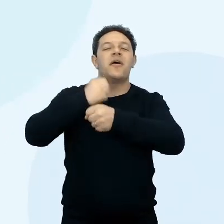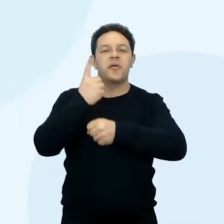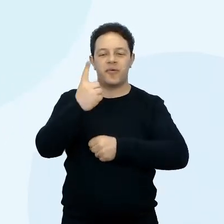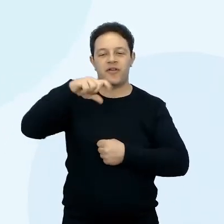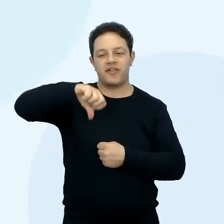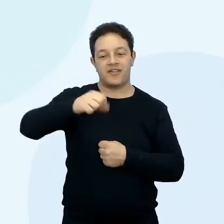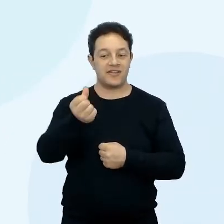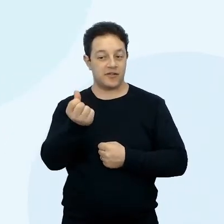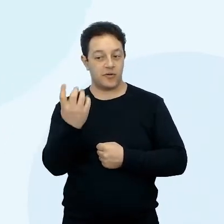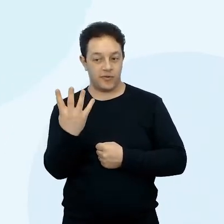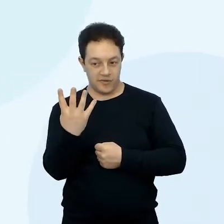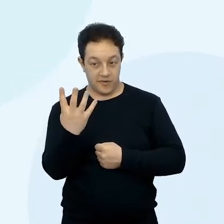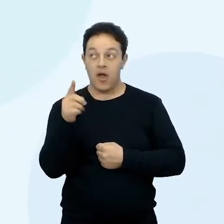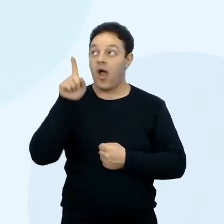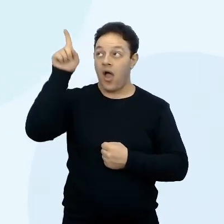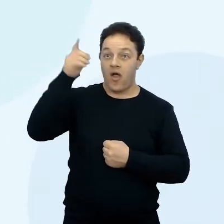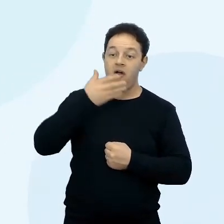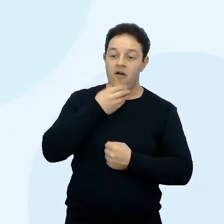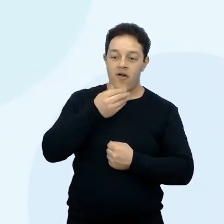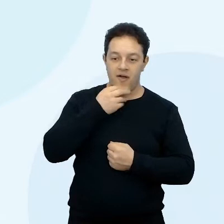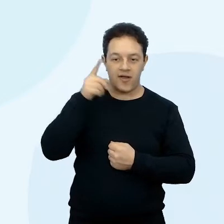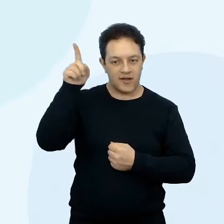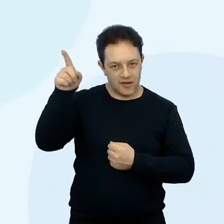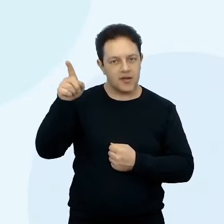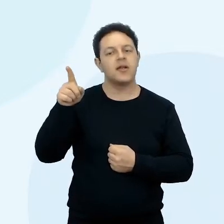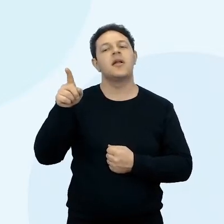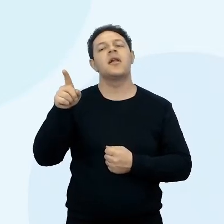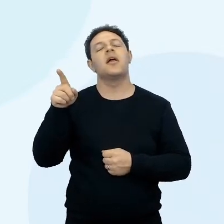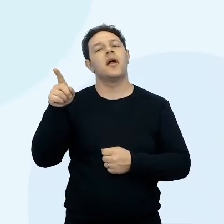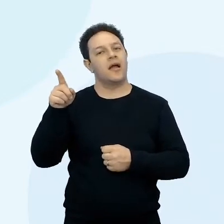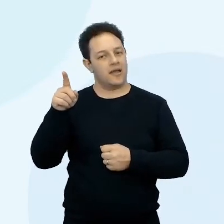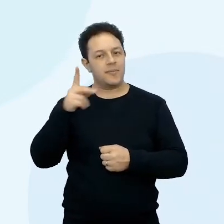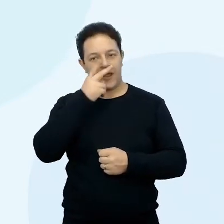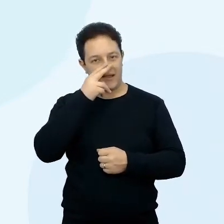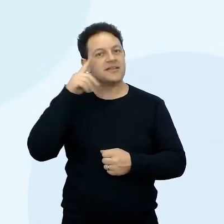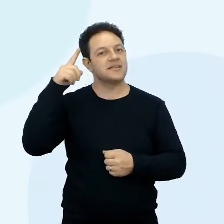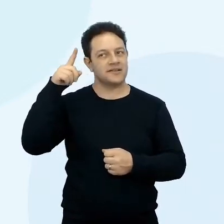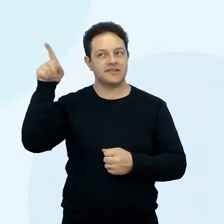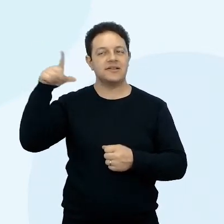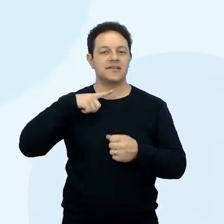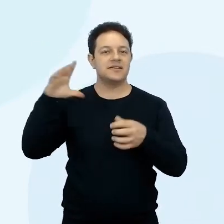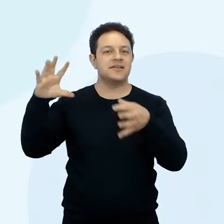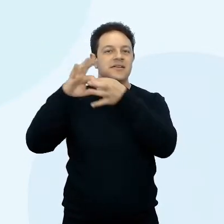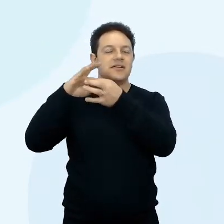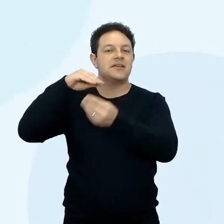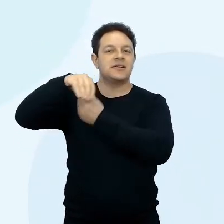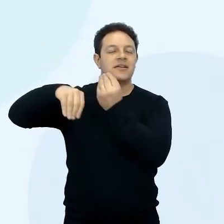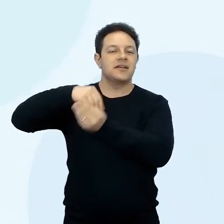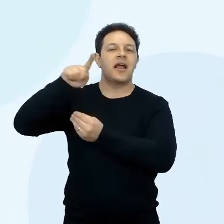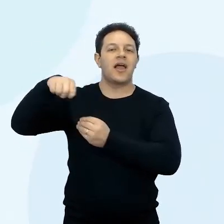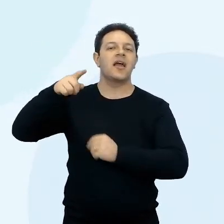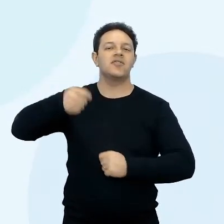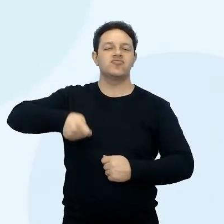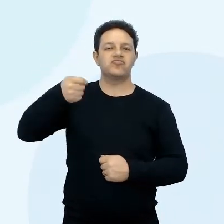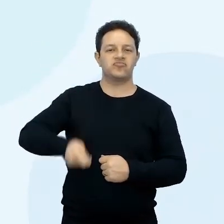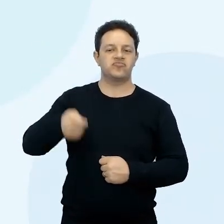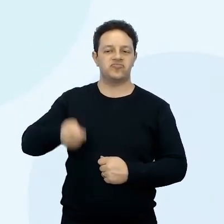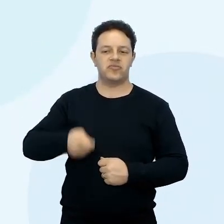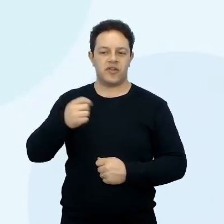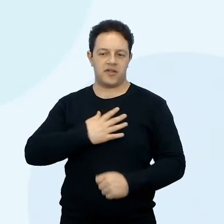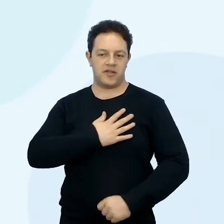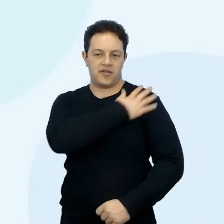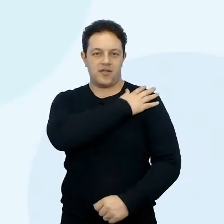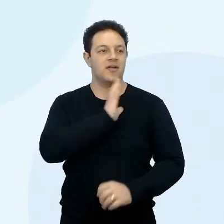1964. Lembrando que o Glauber Rocha teve uma relação polêmica com a ditadura militar, que reconhecia a